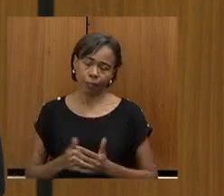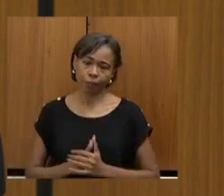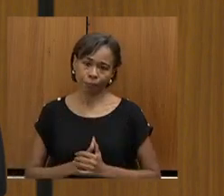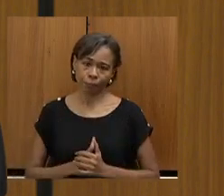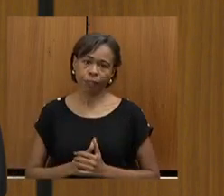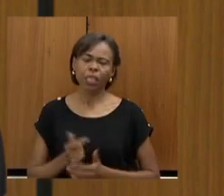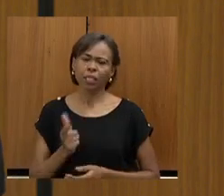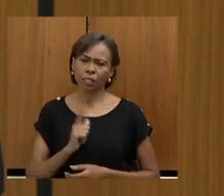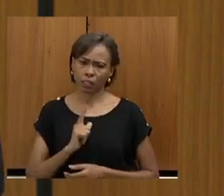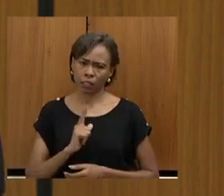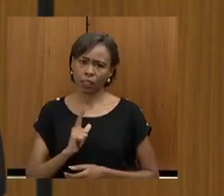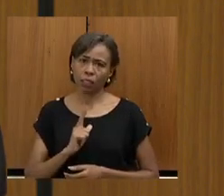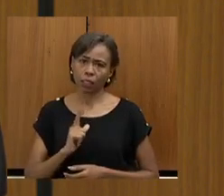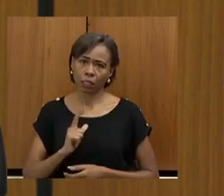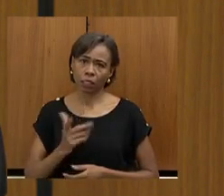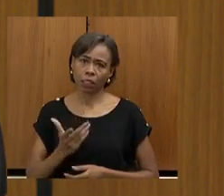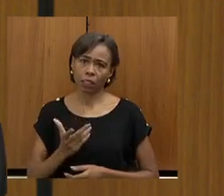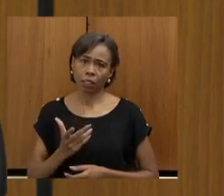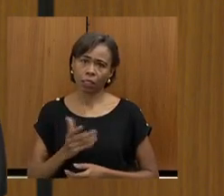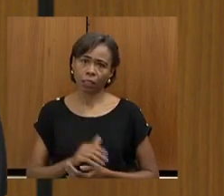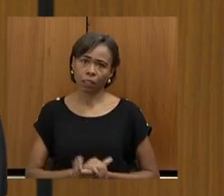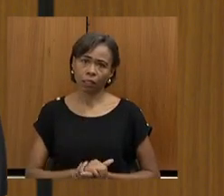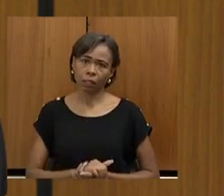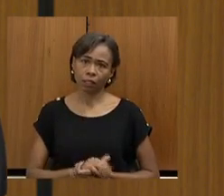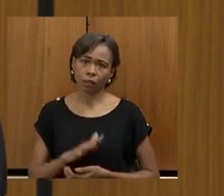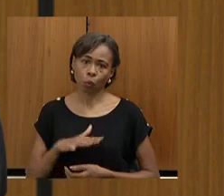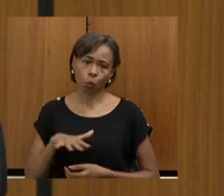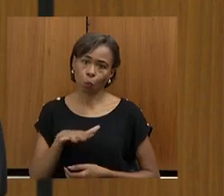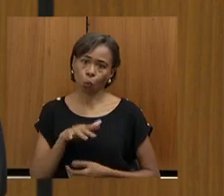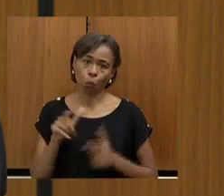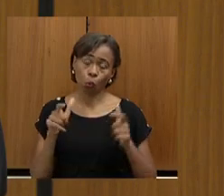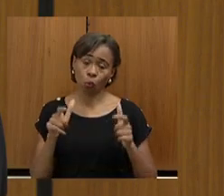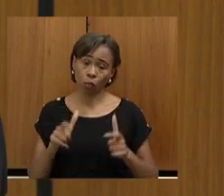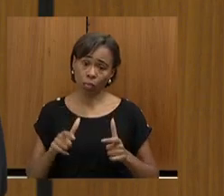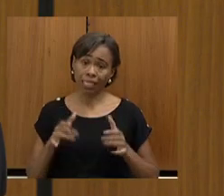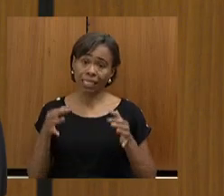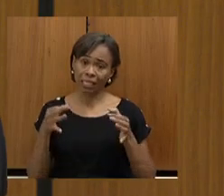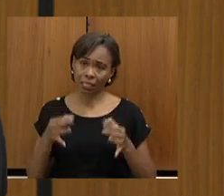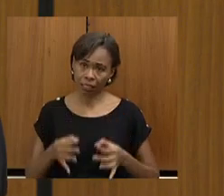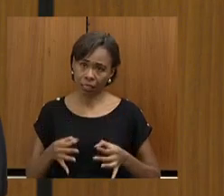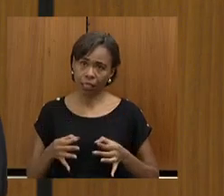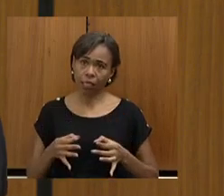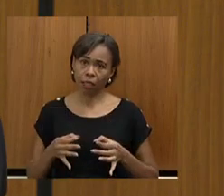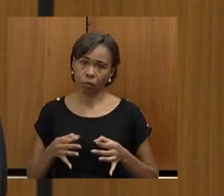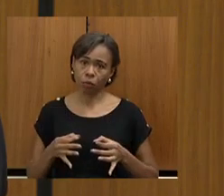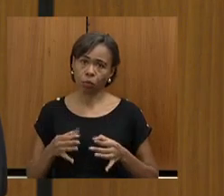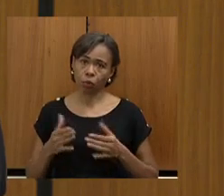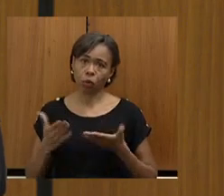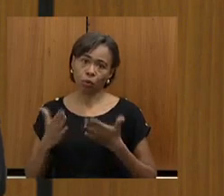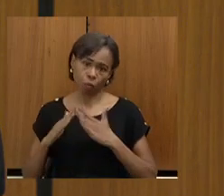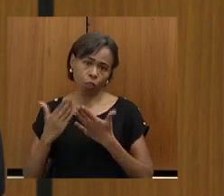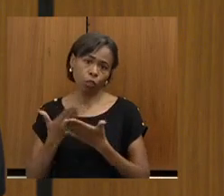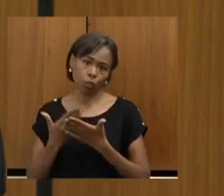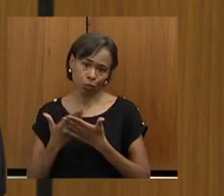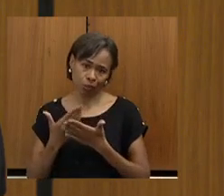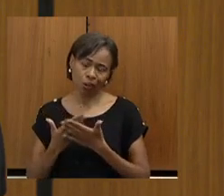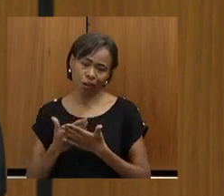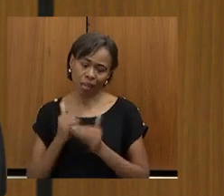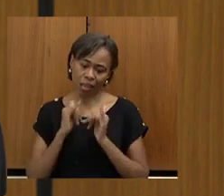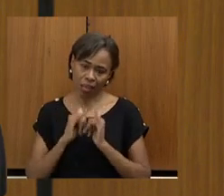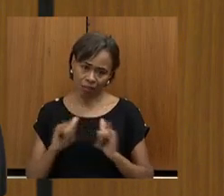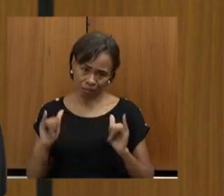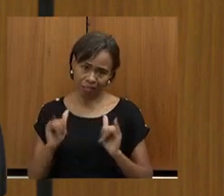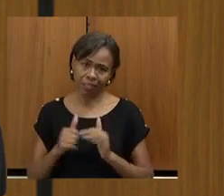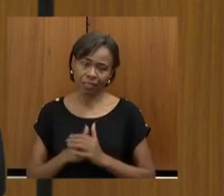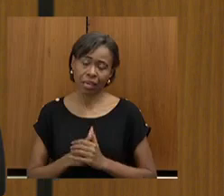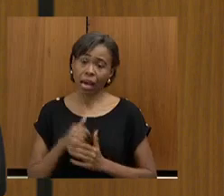Existe um ambiente adequado para que isso seja feito por parte da instituição de ensino. Não há aqui, gostaria